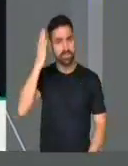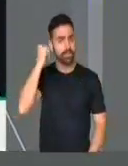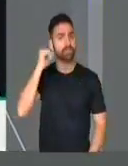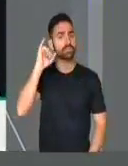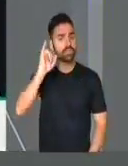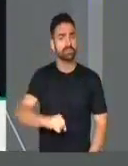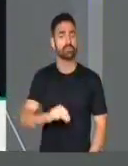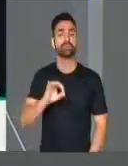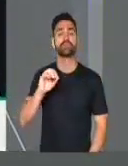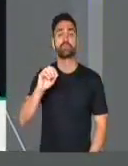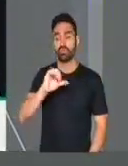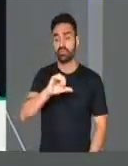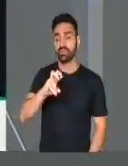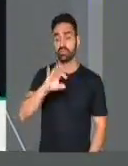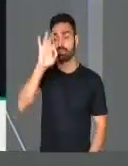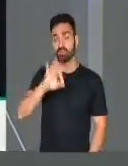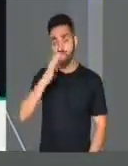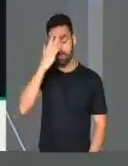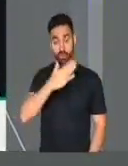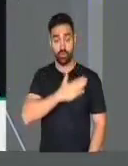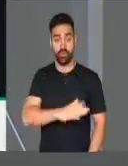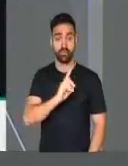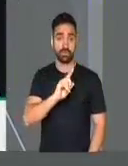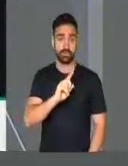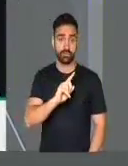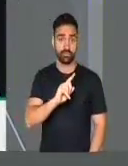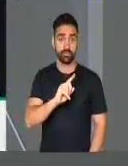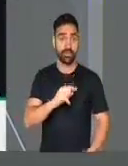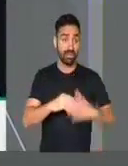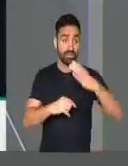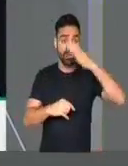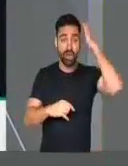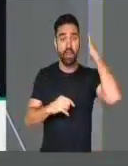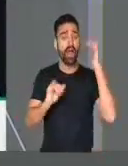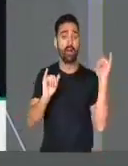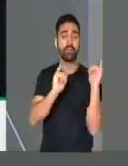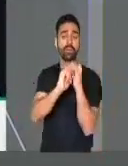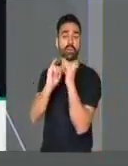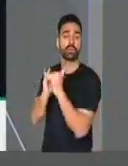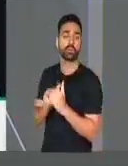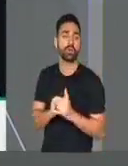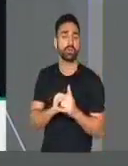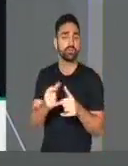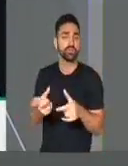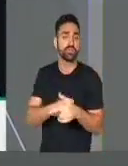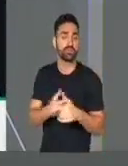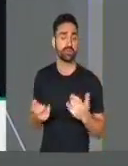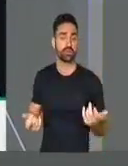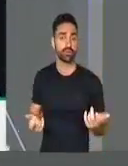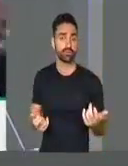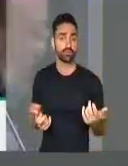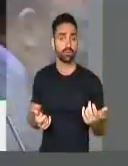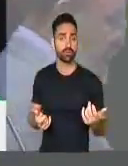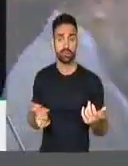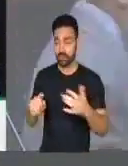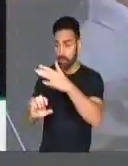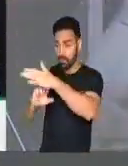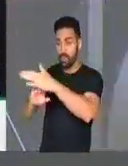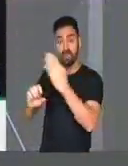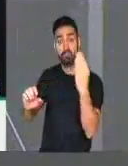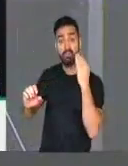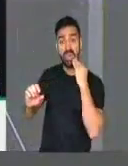95% de rejeição. O Temer perdoa as dívidas de centenas de bilhões